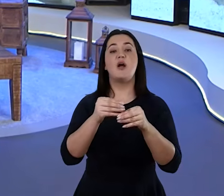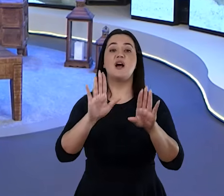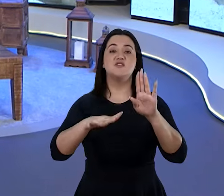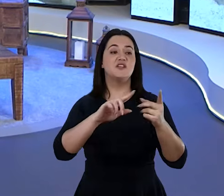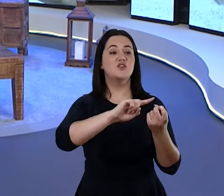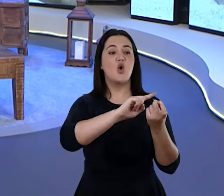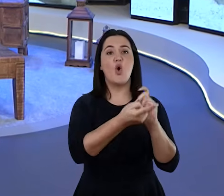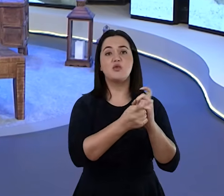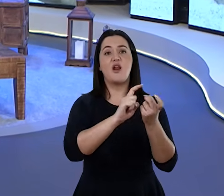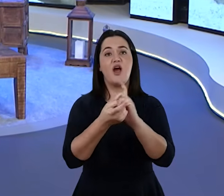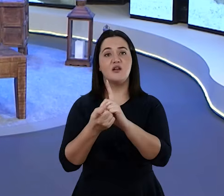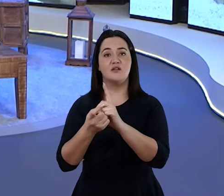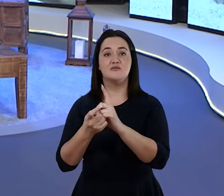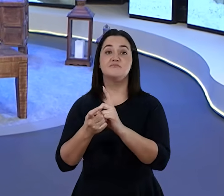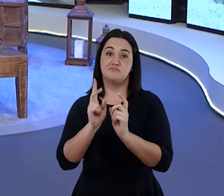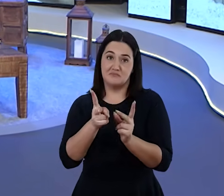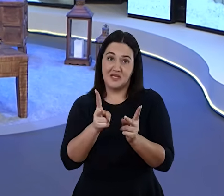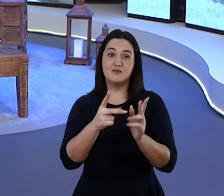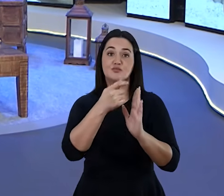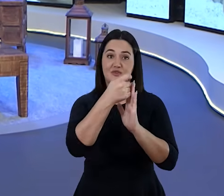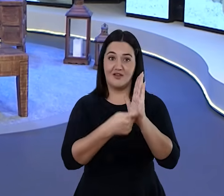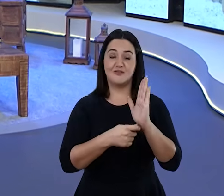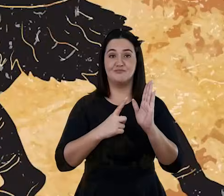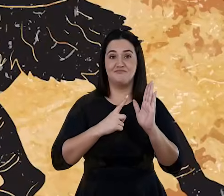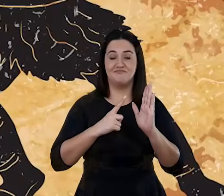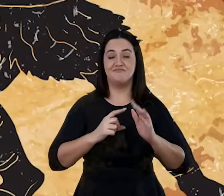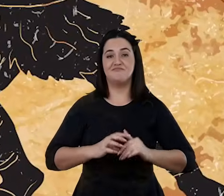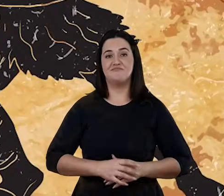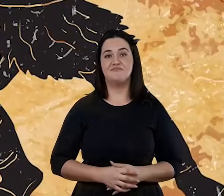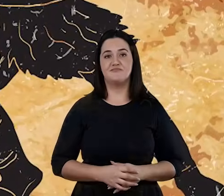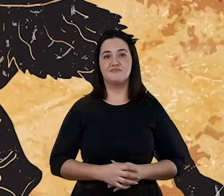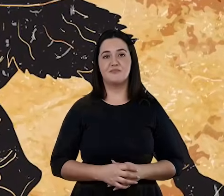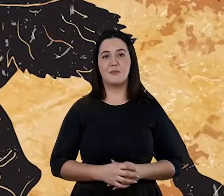até contraditórias, mesmo nos textos de Homero.